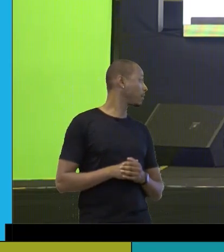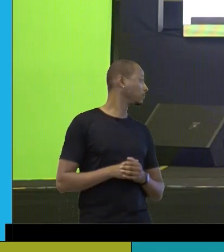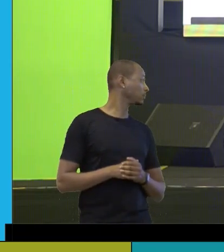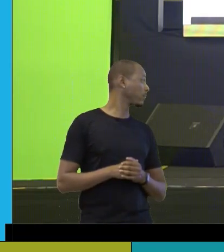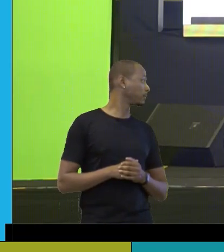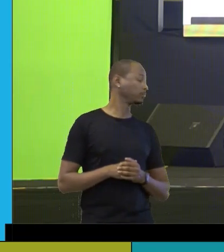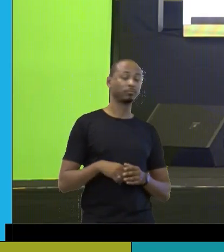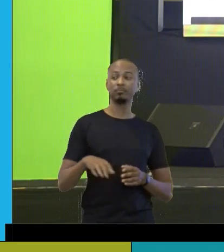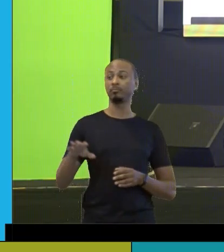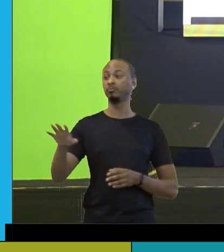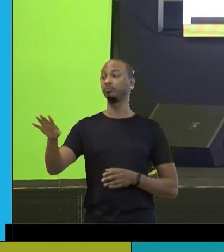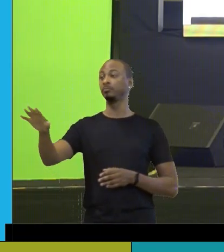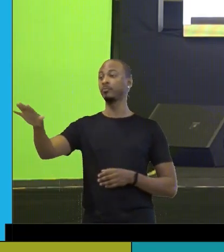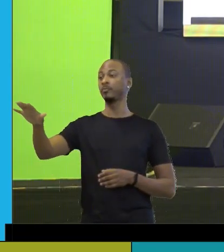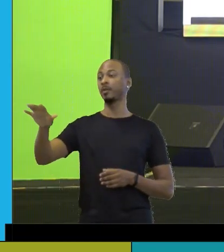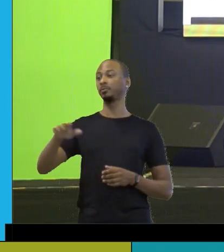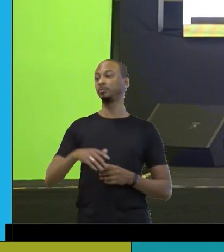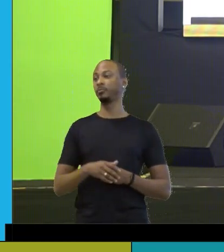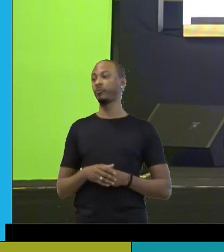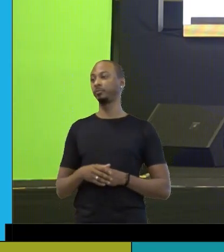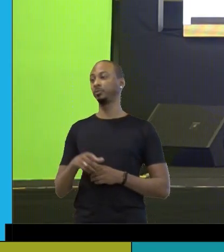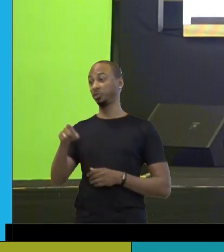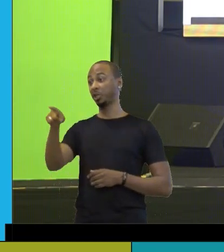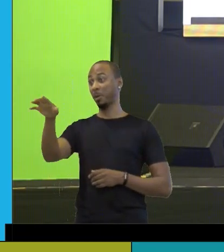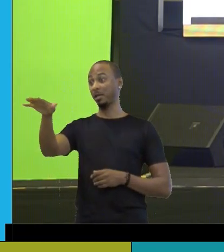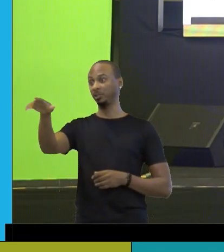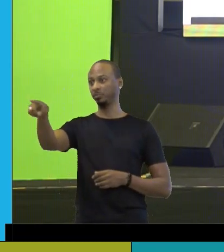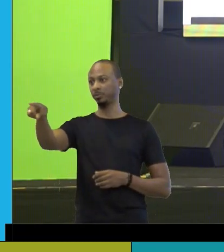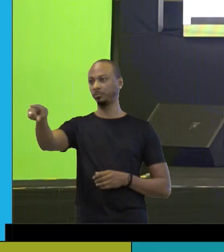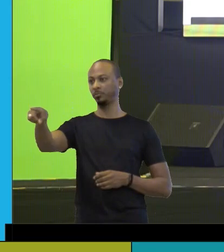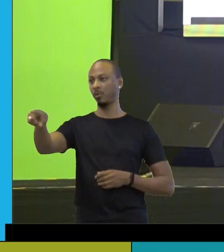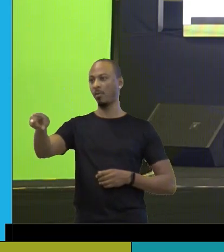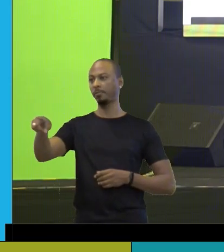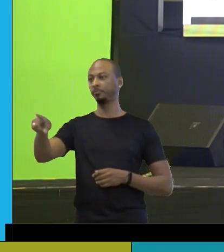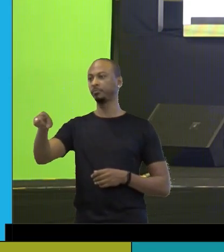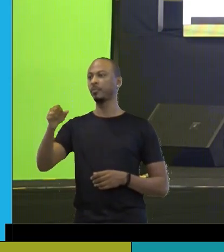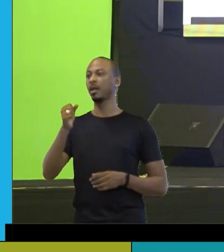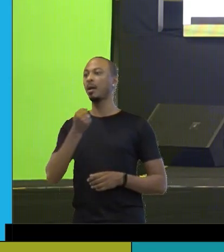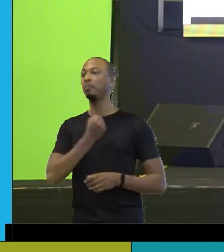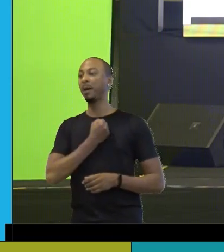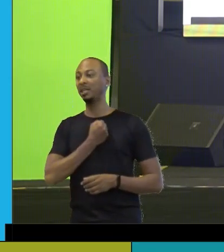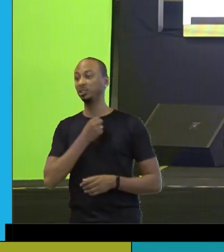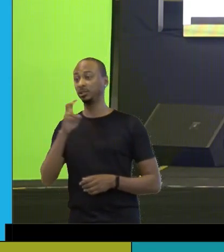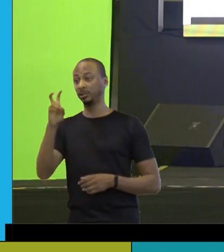Páginas 50 e 51. Páginas 50 e 51,